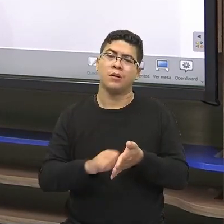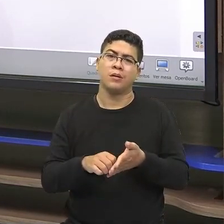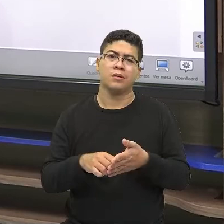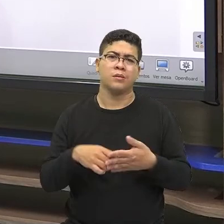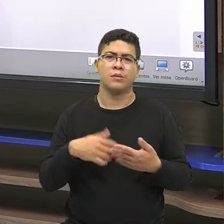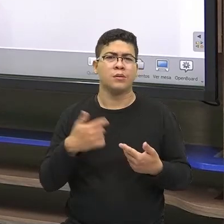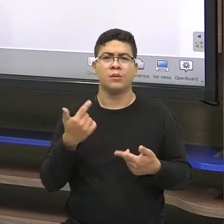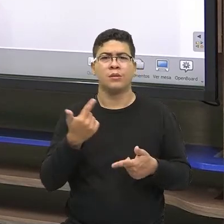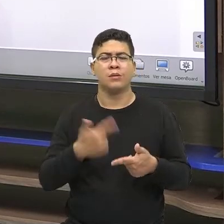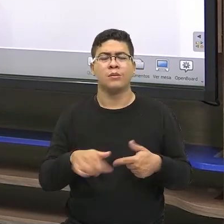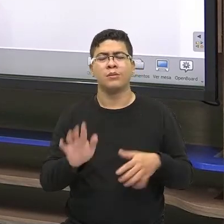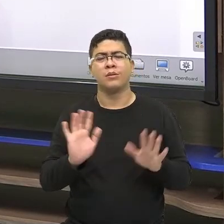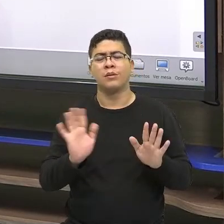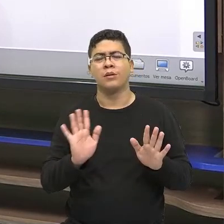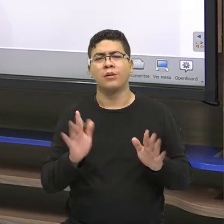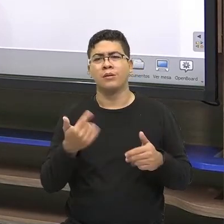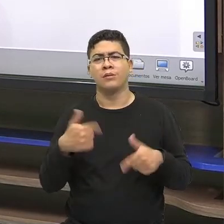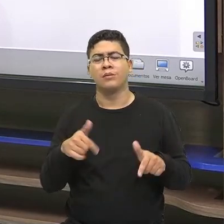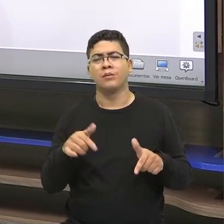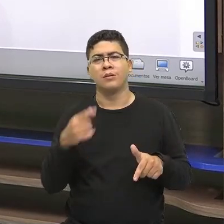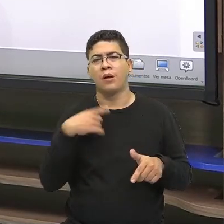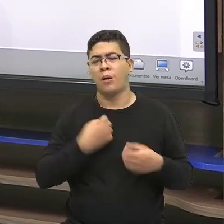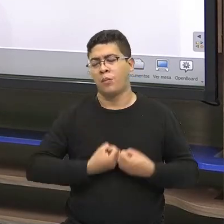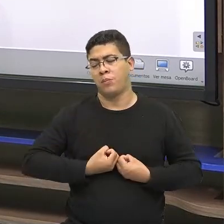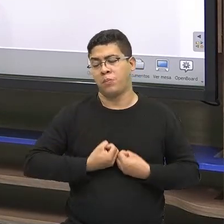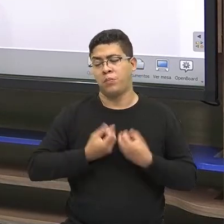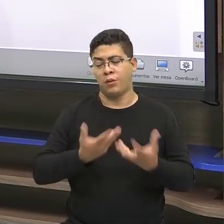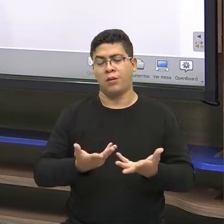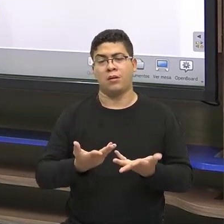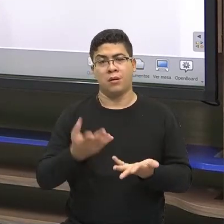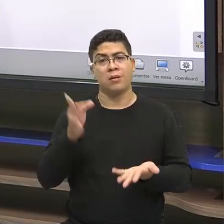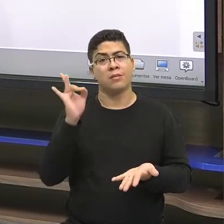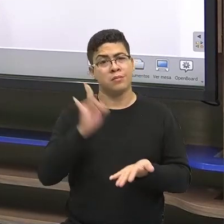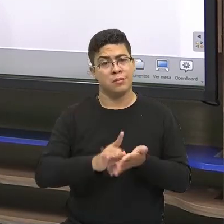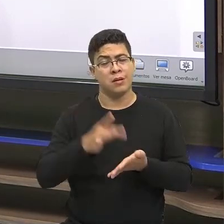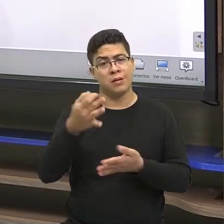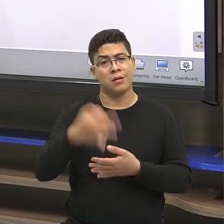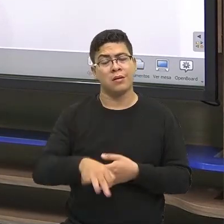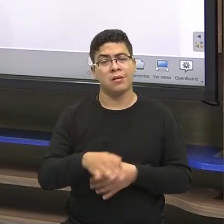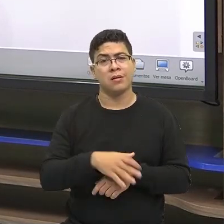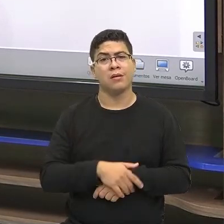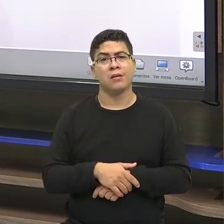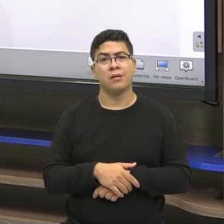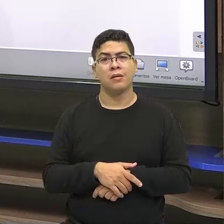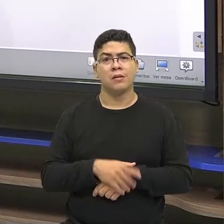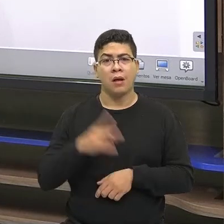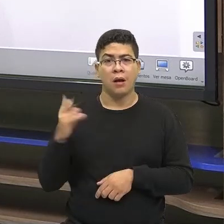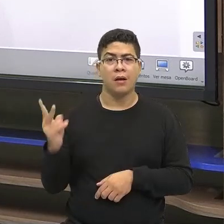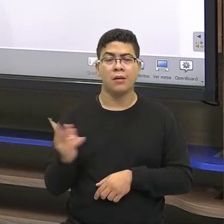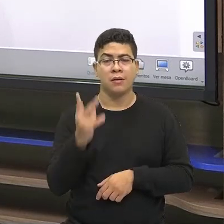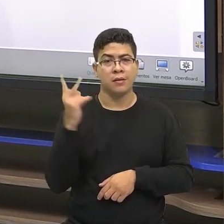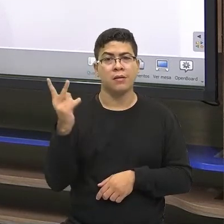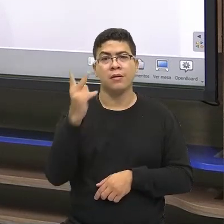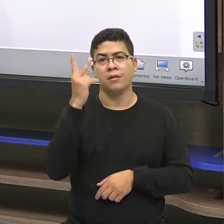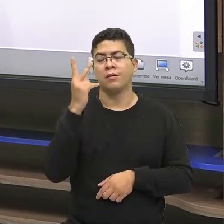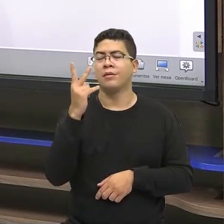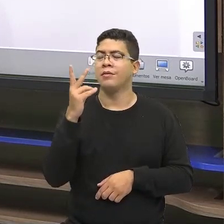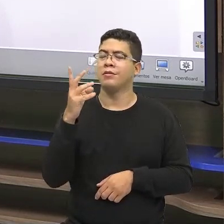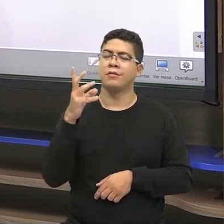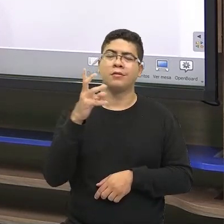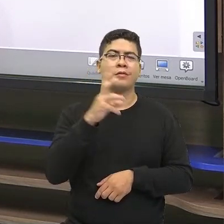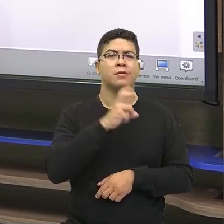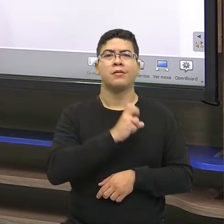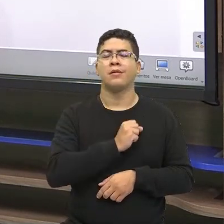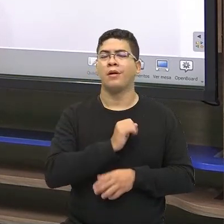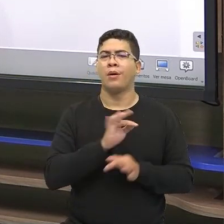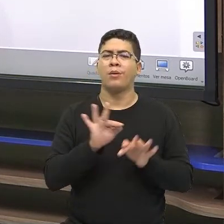tinha muita coisa para colocar para fora. Mas o certo é que ele valorizava muitas